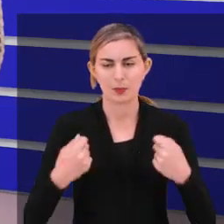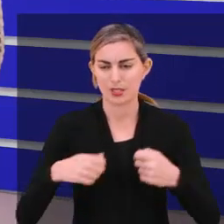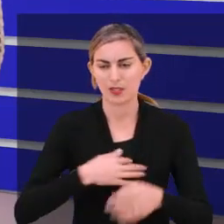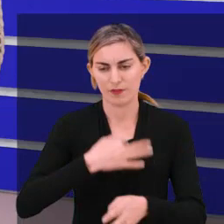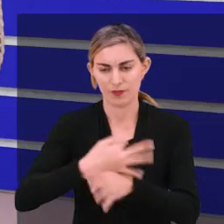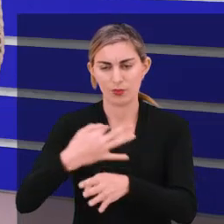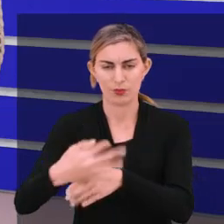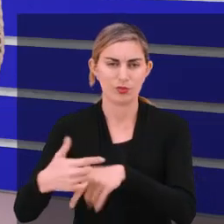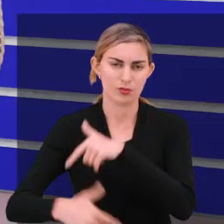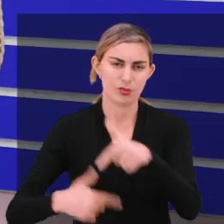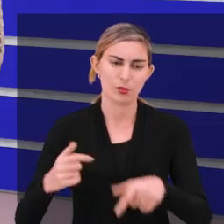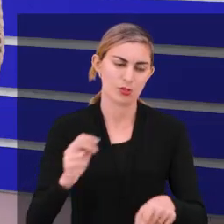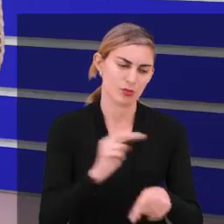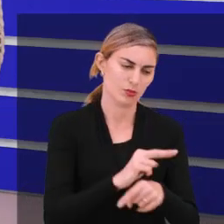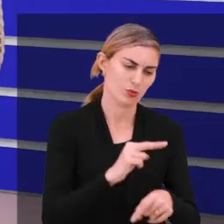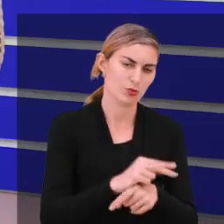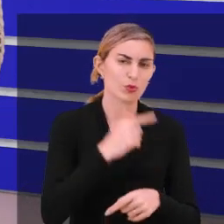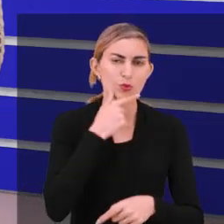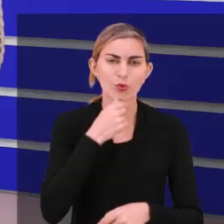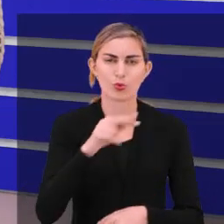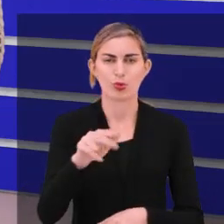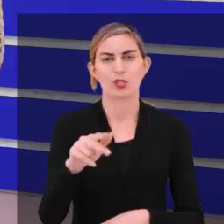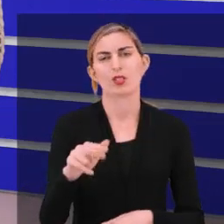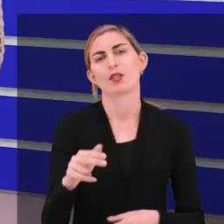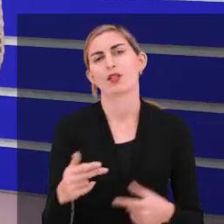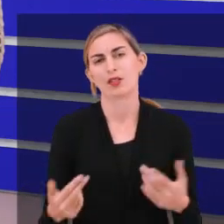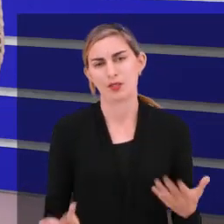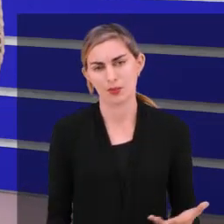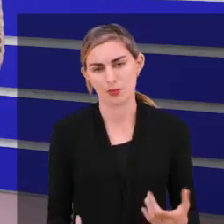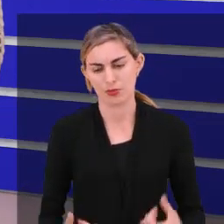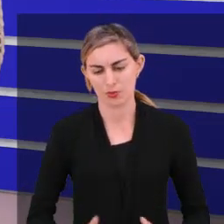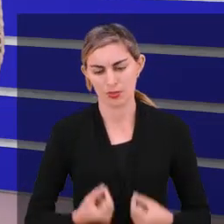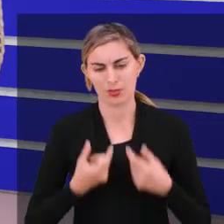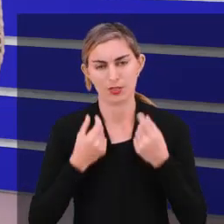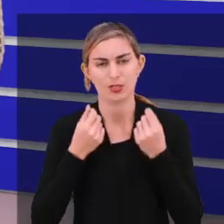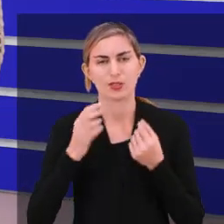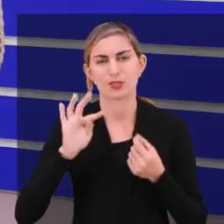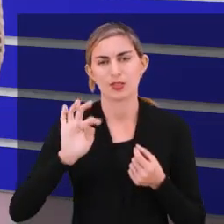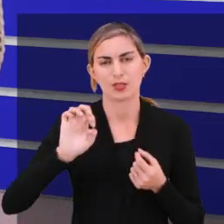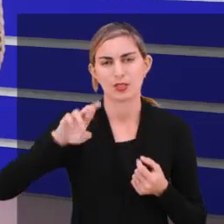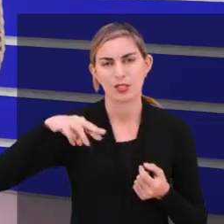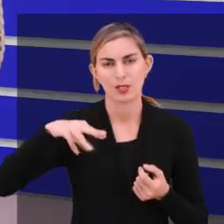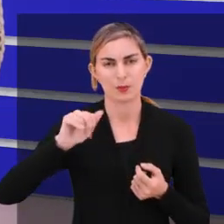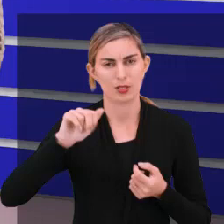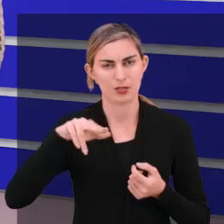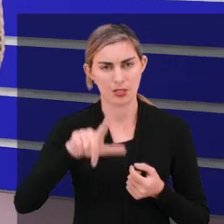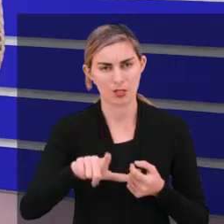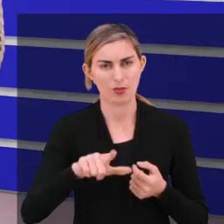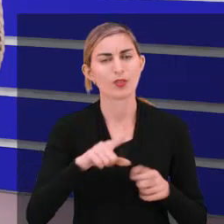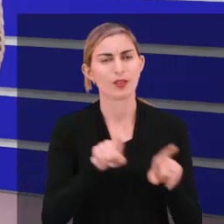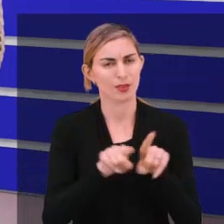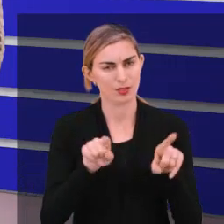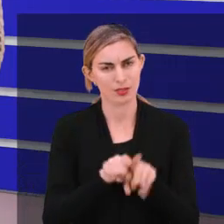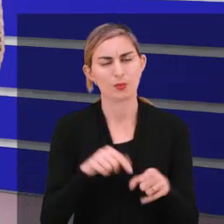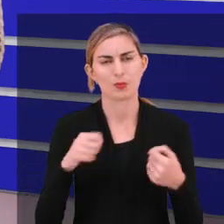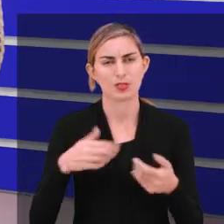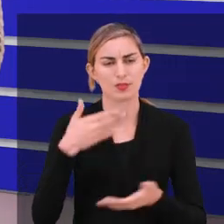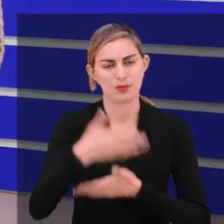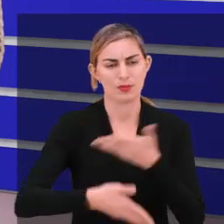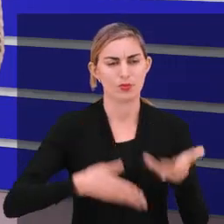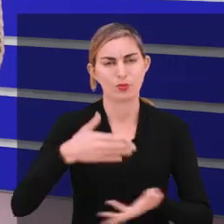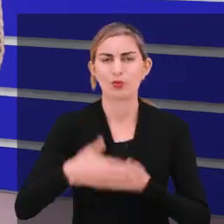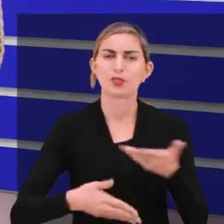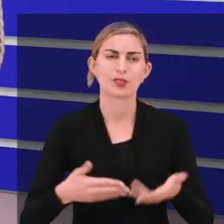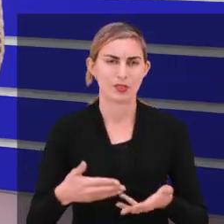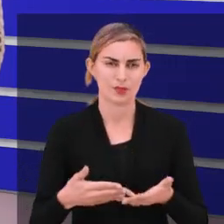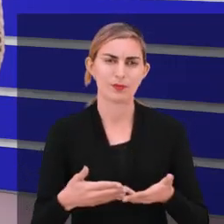ter que faltar ao trabalho para atender um irmão que estava em câncer terminal. Né? Então, ela também precisava ser cuidada